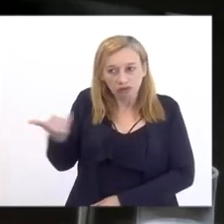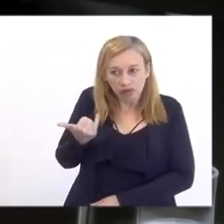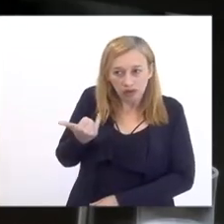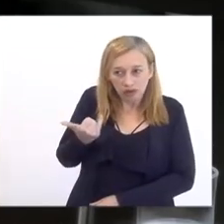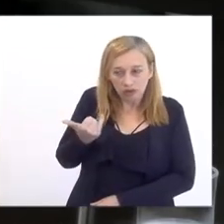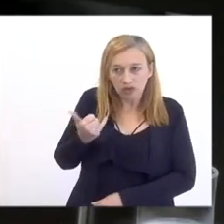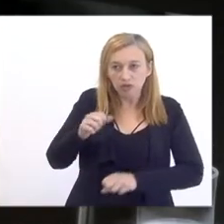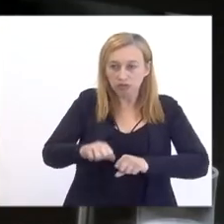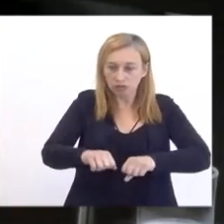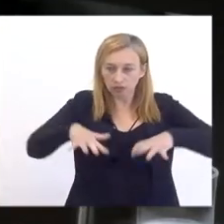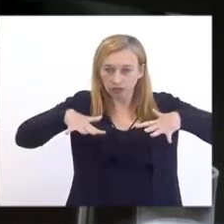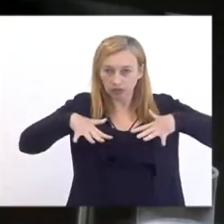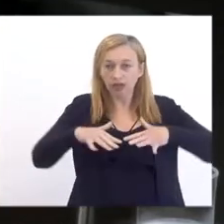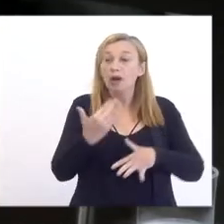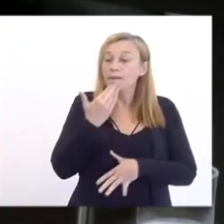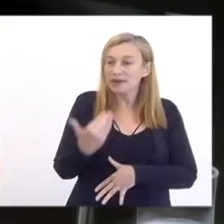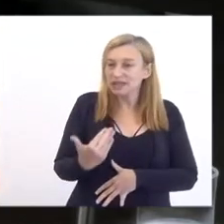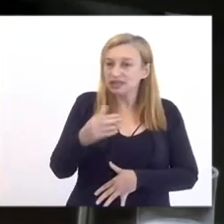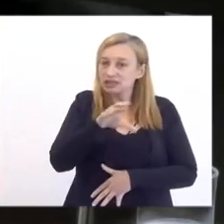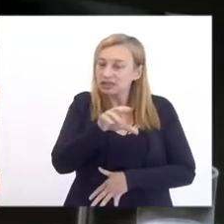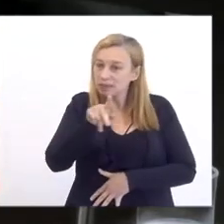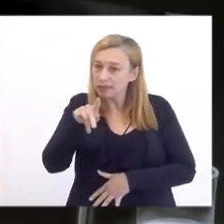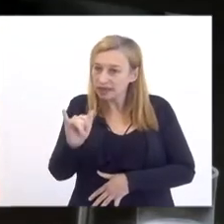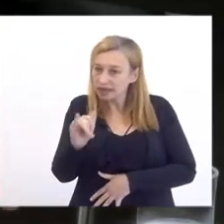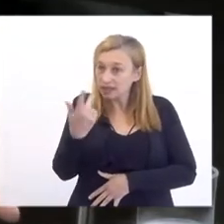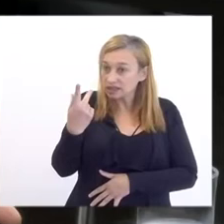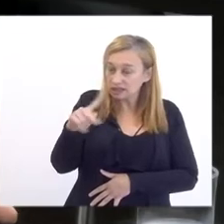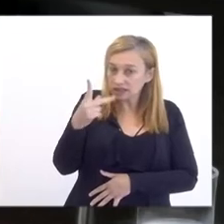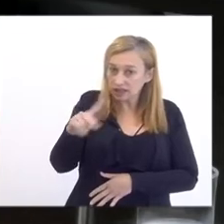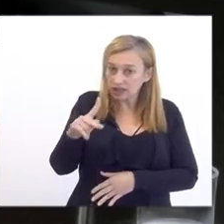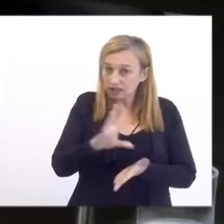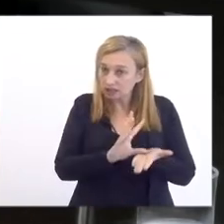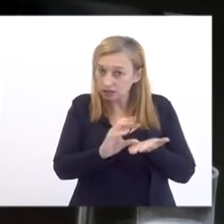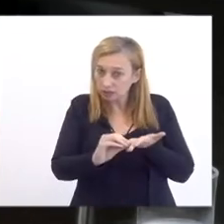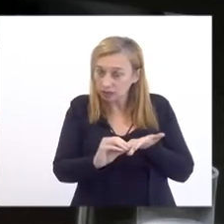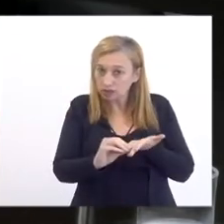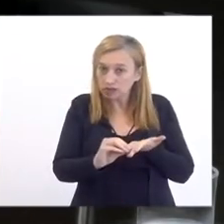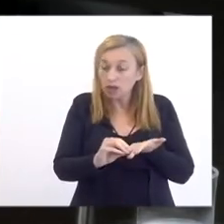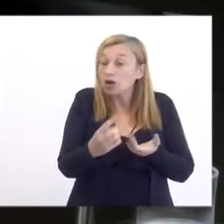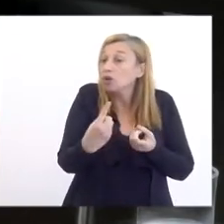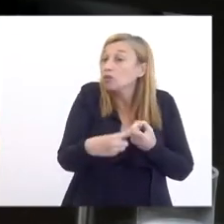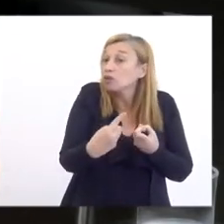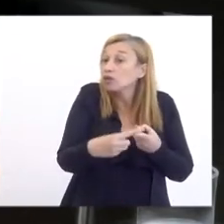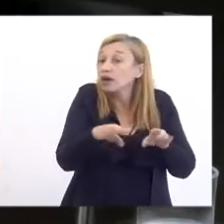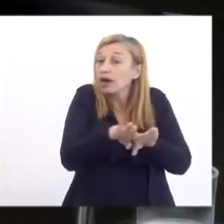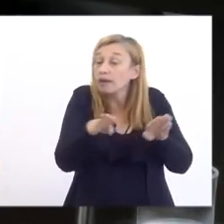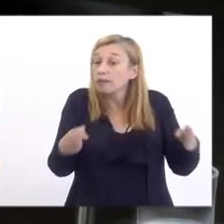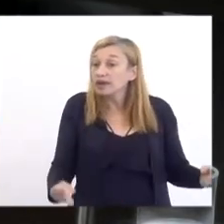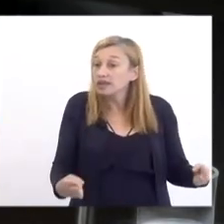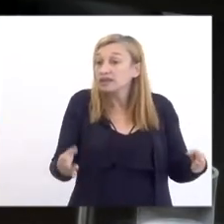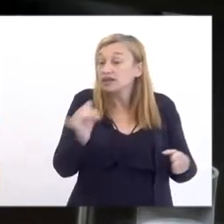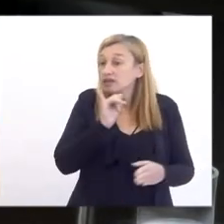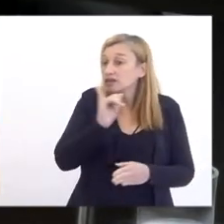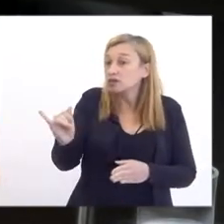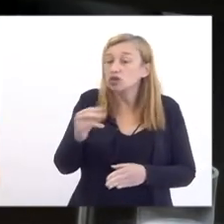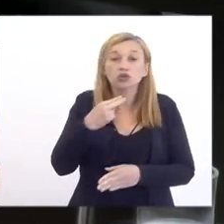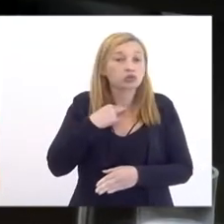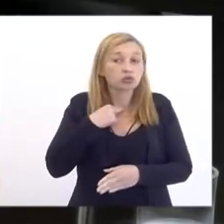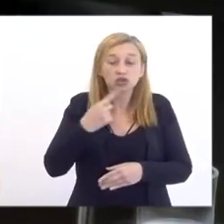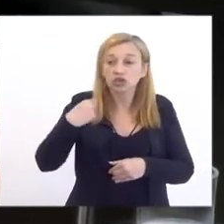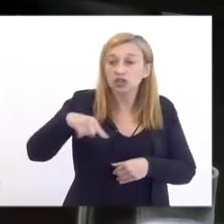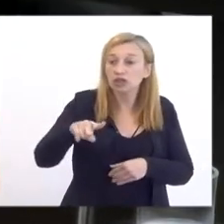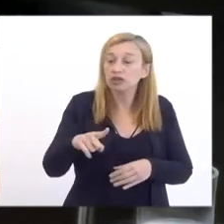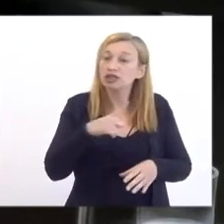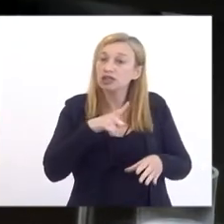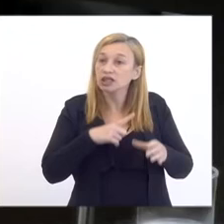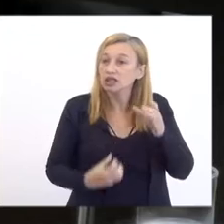em plenário, pedindo que a CPI dele fosse a pauta, porque a mesa estava dizendo a ele que eu não podia a pauta porque tinha